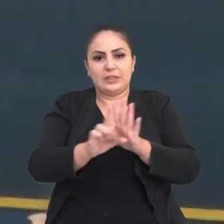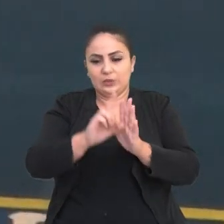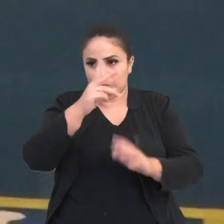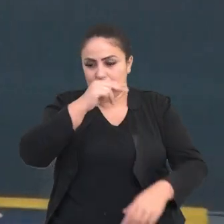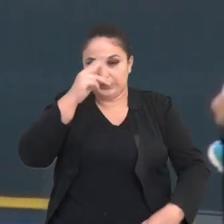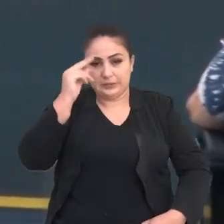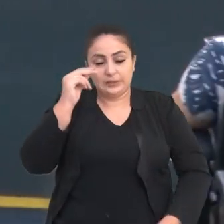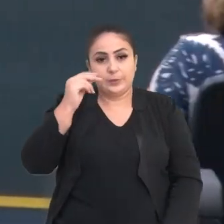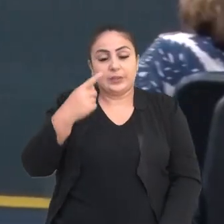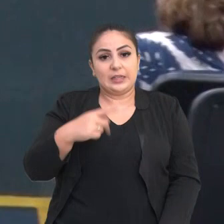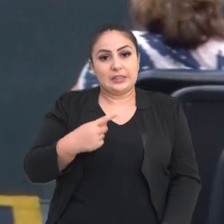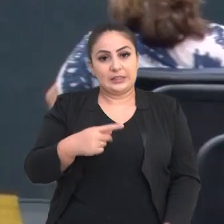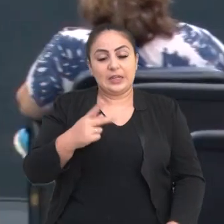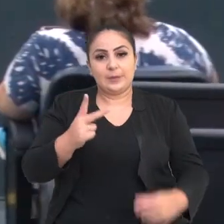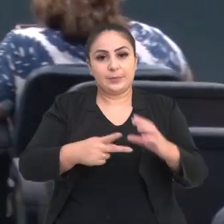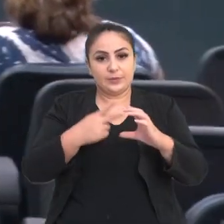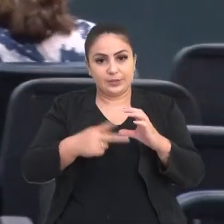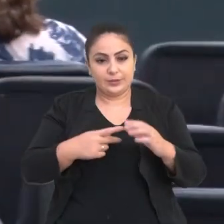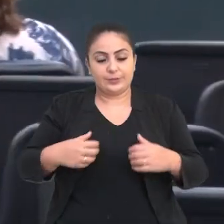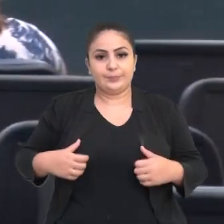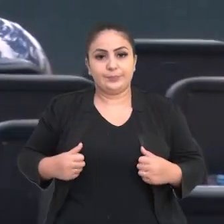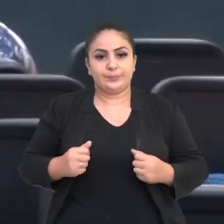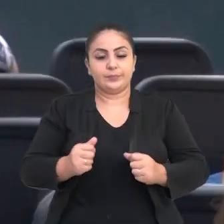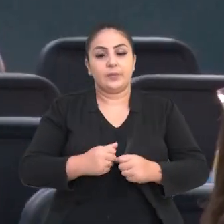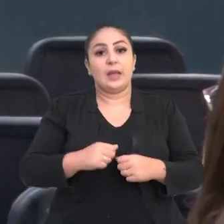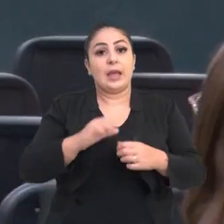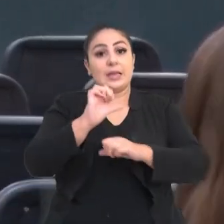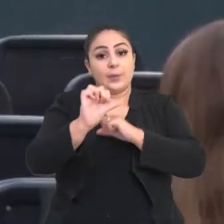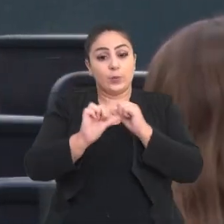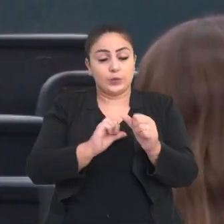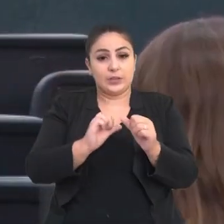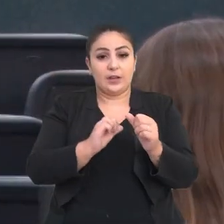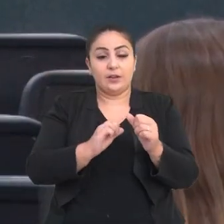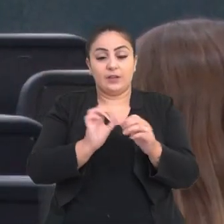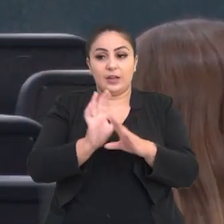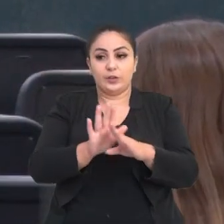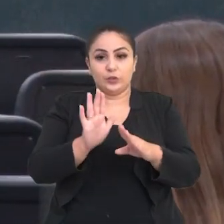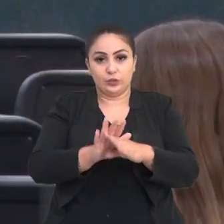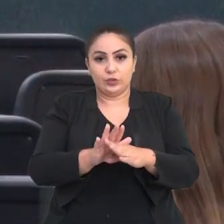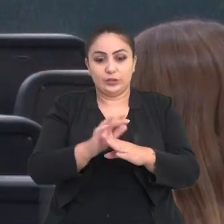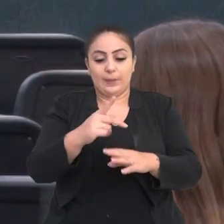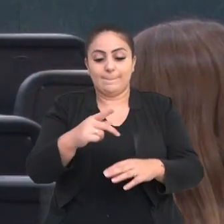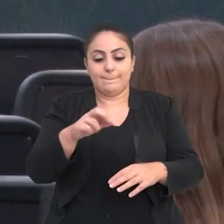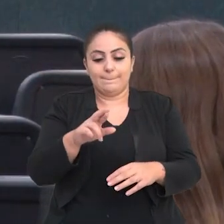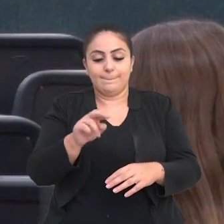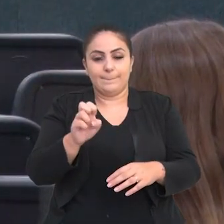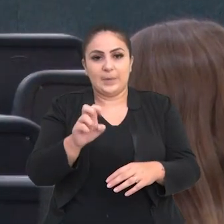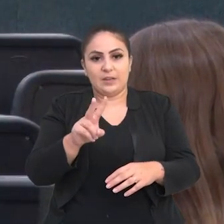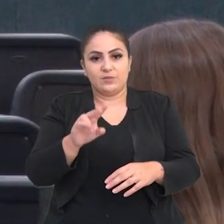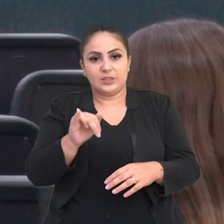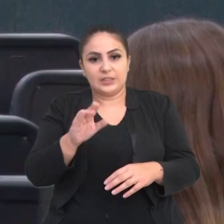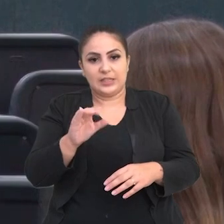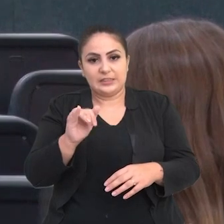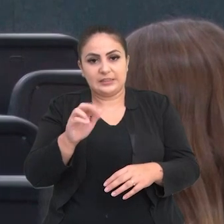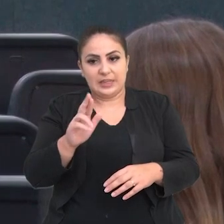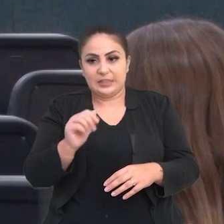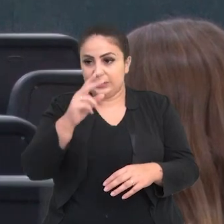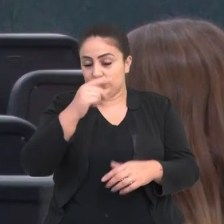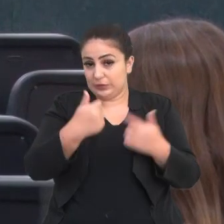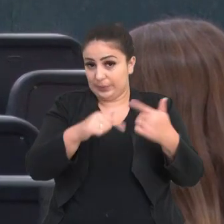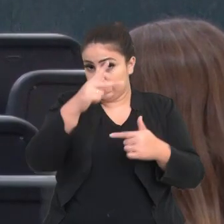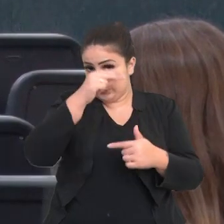de lei do Poder Executivo na Câmara de Vereadores, que alterava a contribuição previdenciária dos